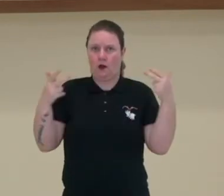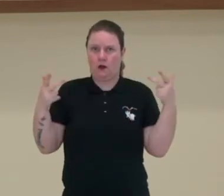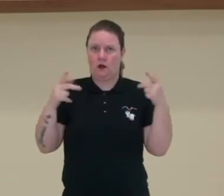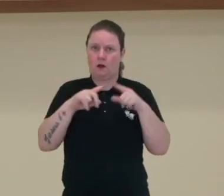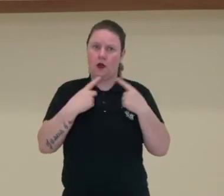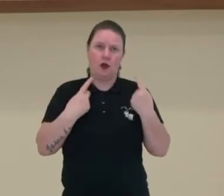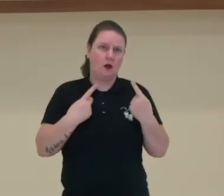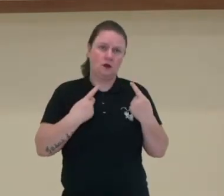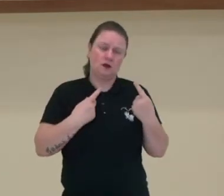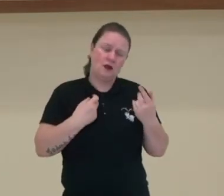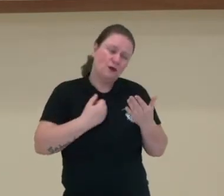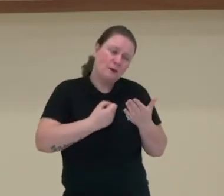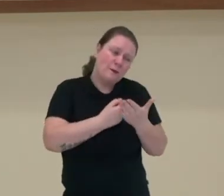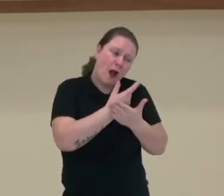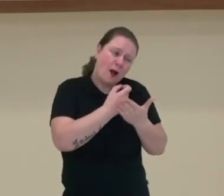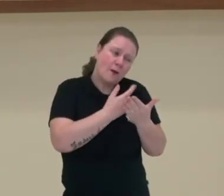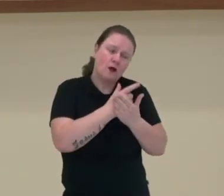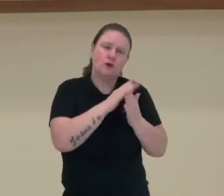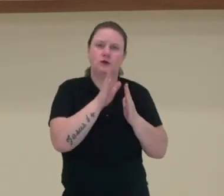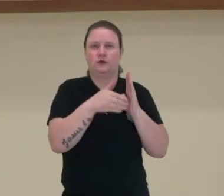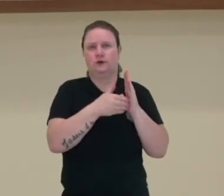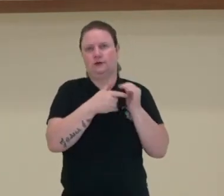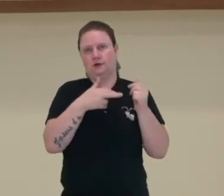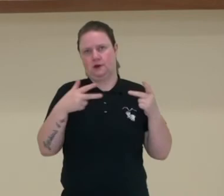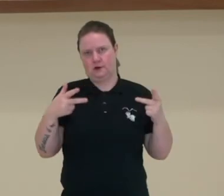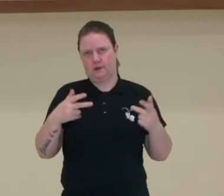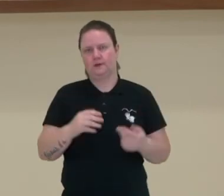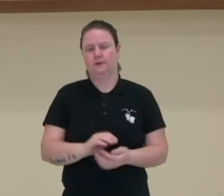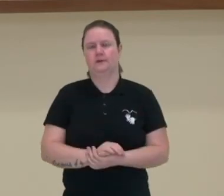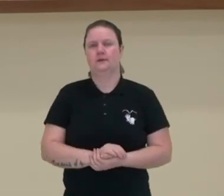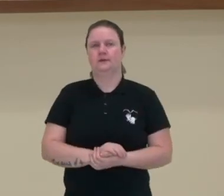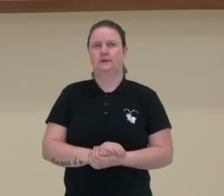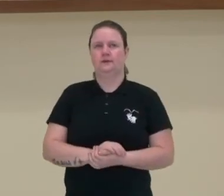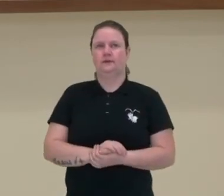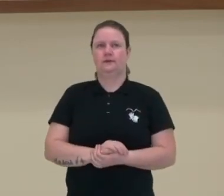que a pessoa precisa para se manter, não é mesmo?